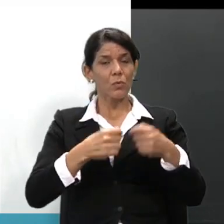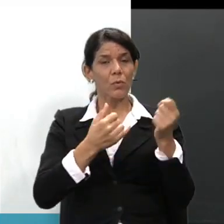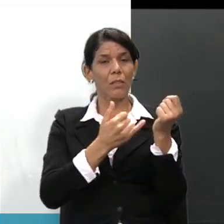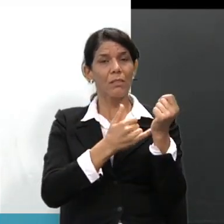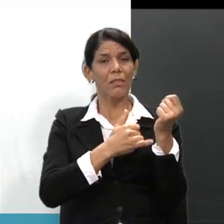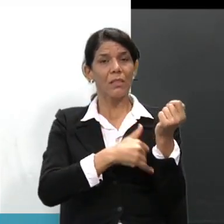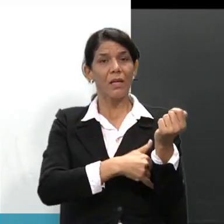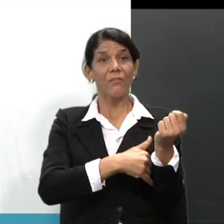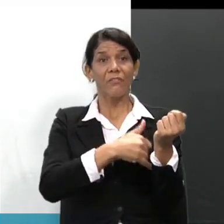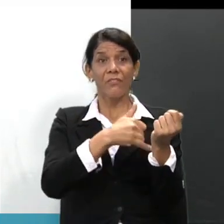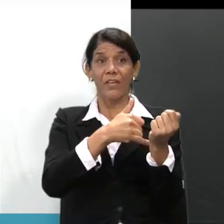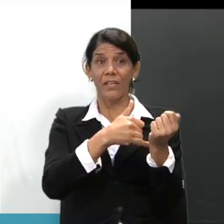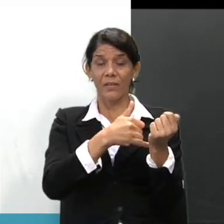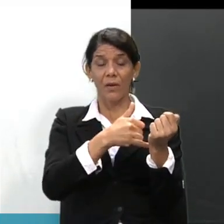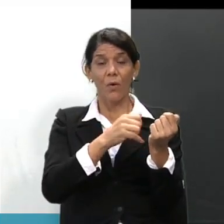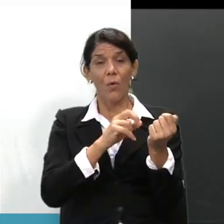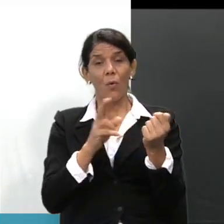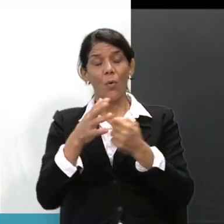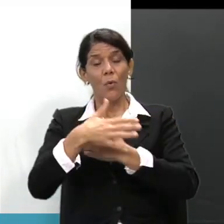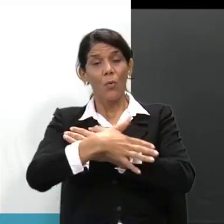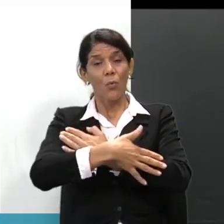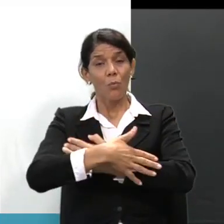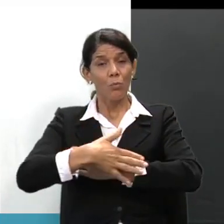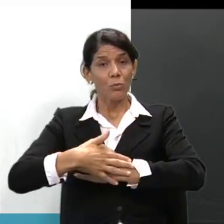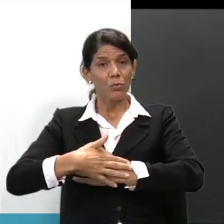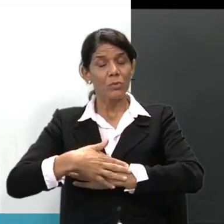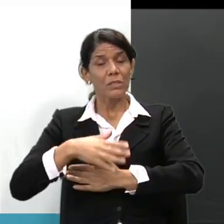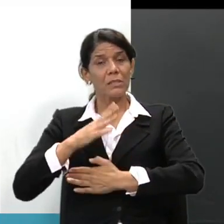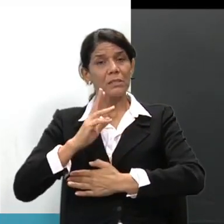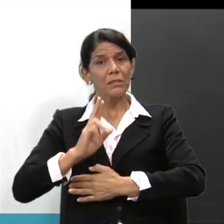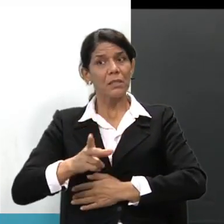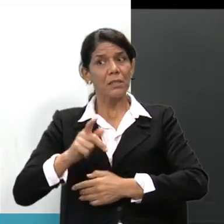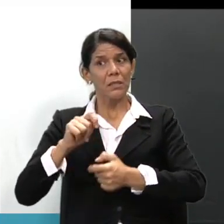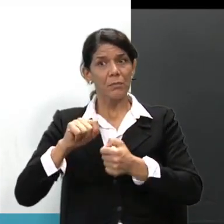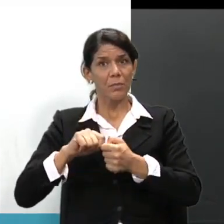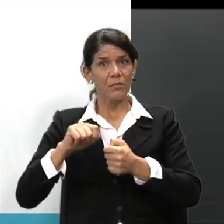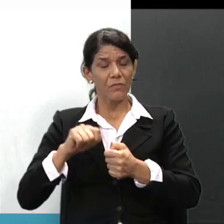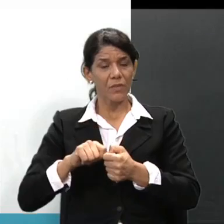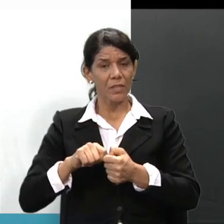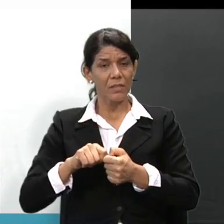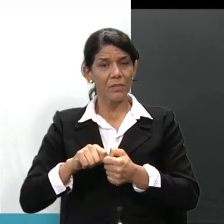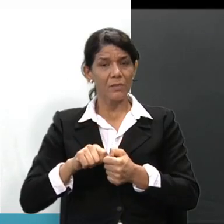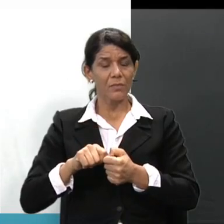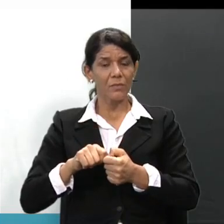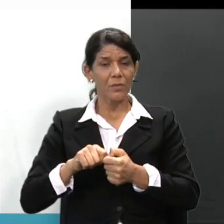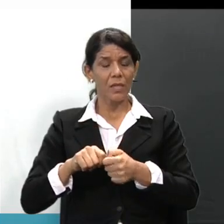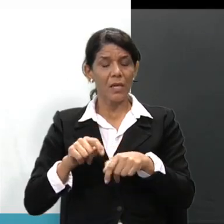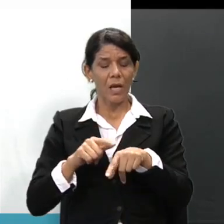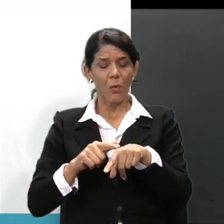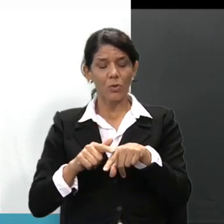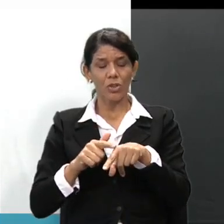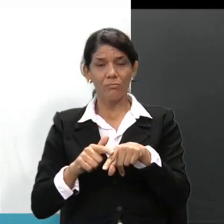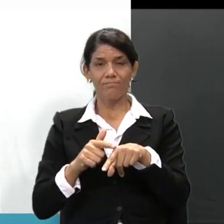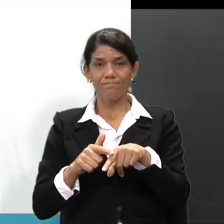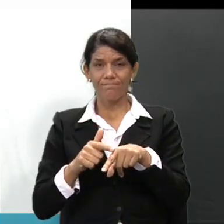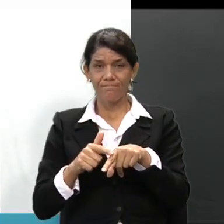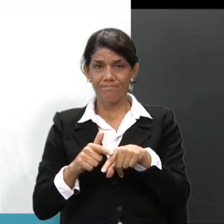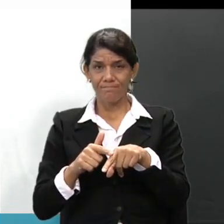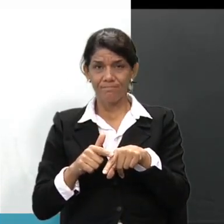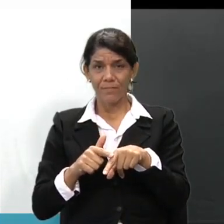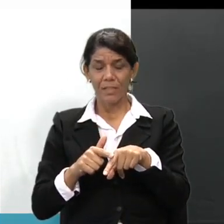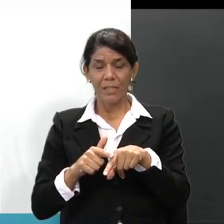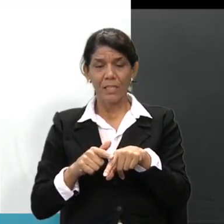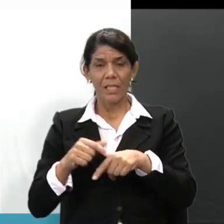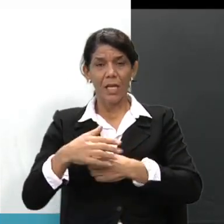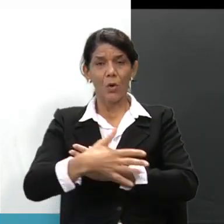endovenosa ou, quando intramuscular, deve ser sempre realizado no vasto lateral da coxa, que é o músculo